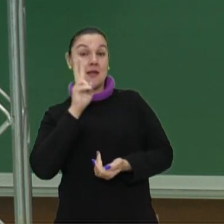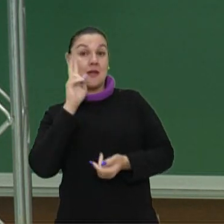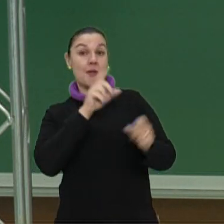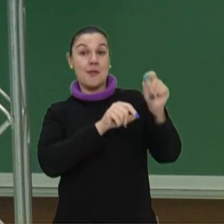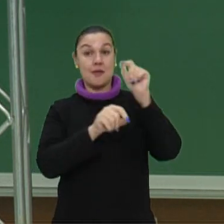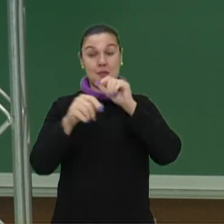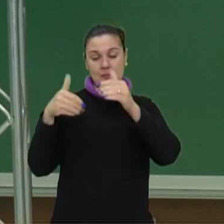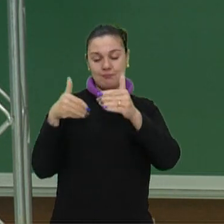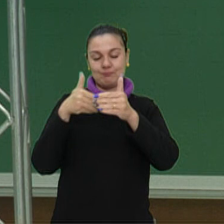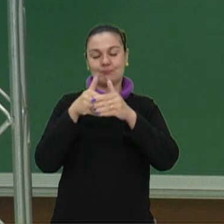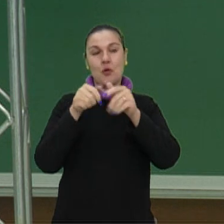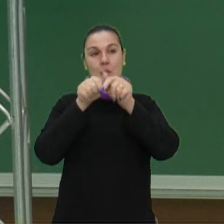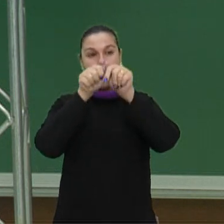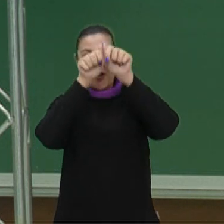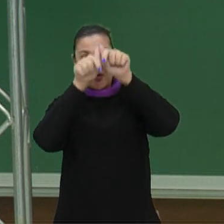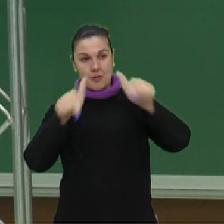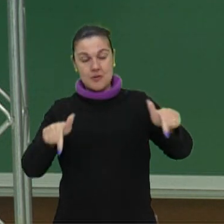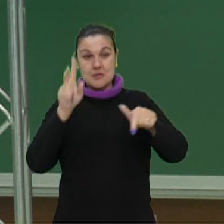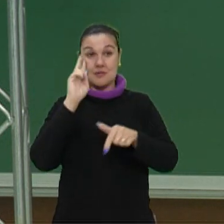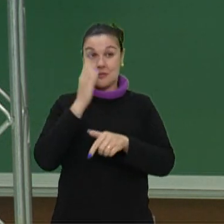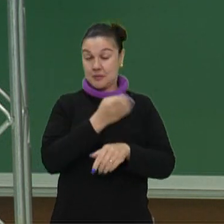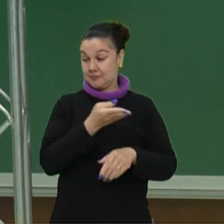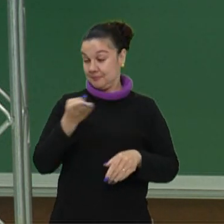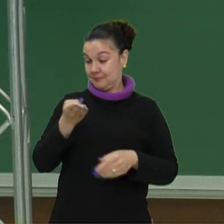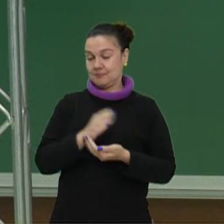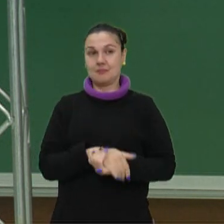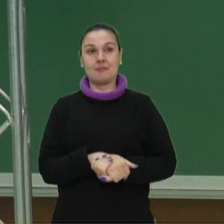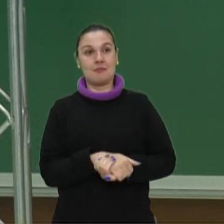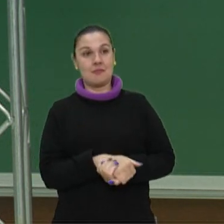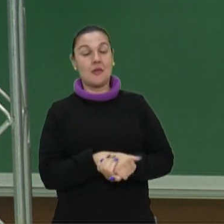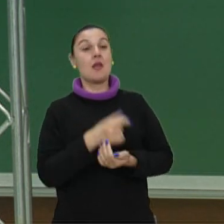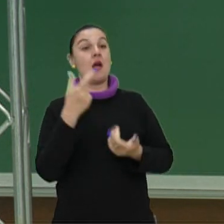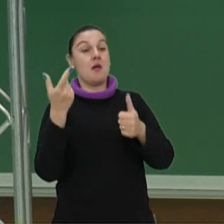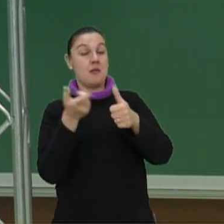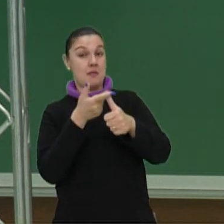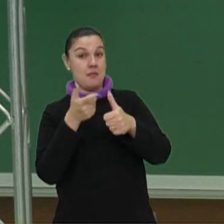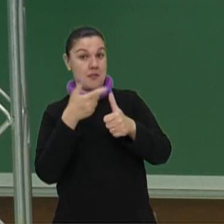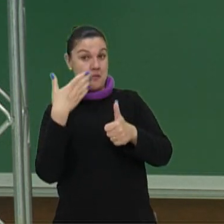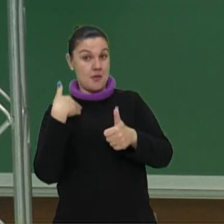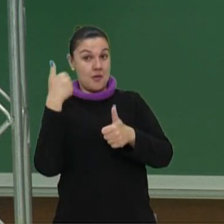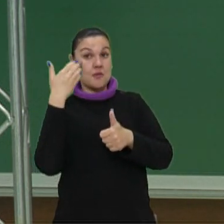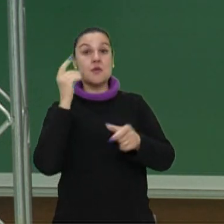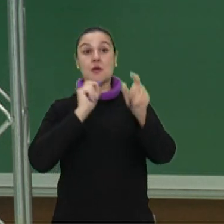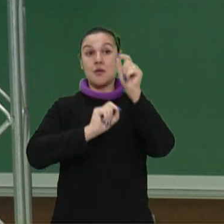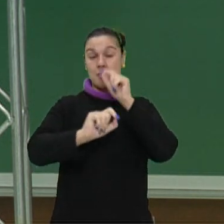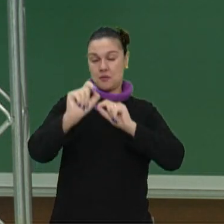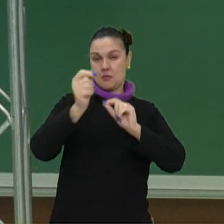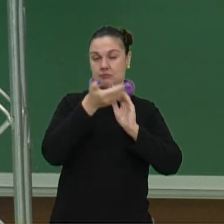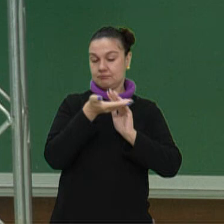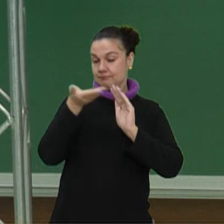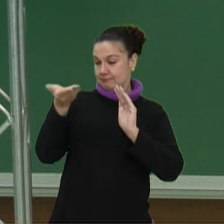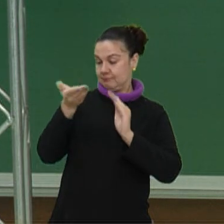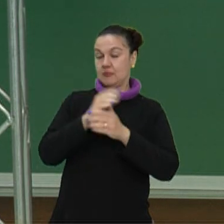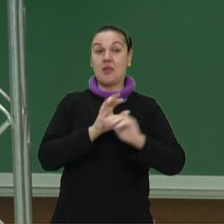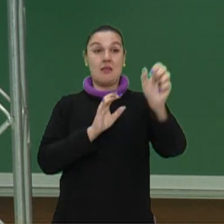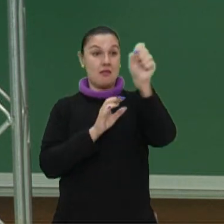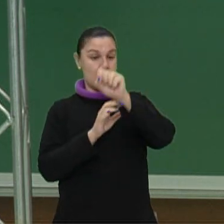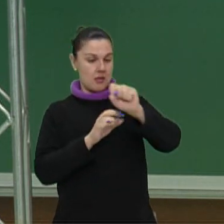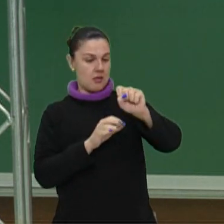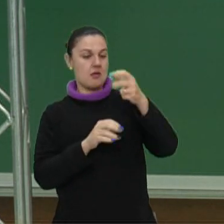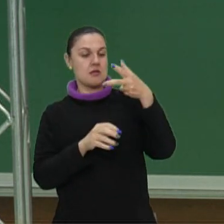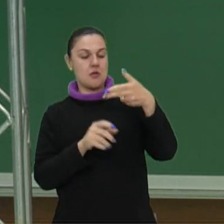equação, né? Como que eu posso escrever a equação através da soma e produto? Primeiro que eu sei, do slide anterior, que S é igual a menos b,